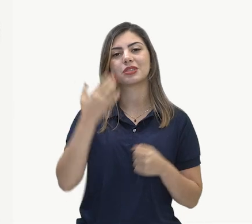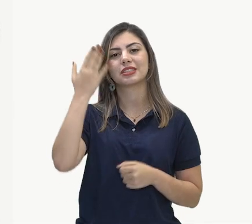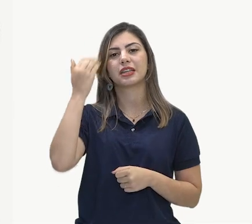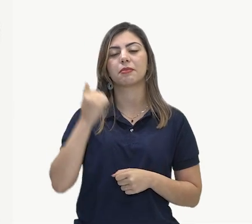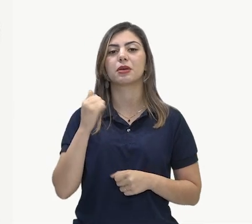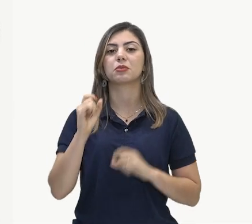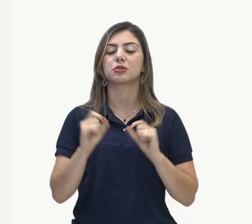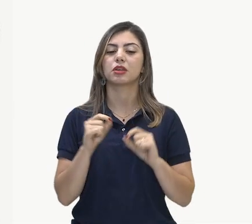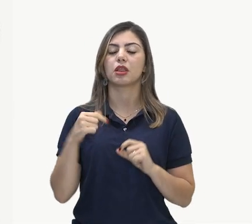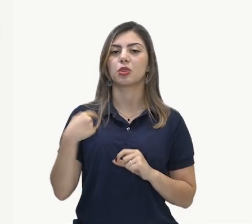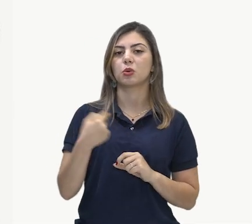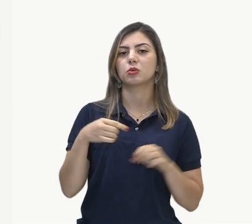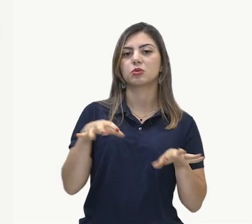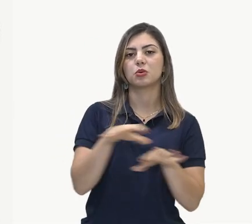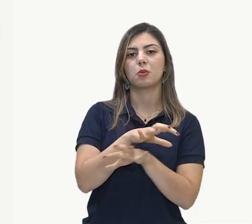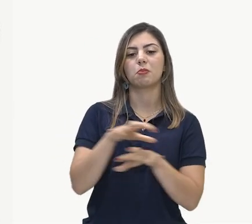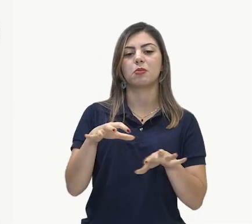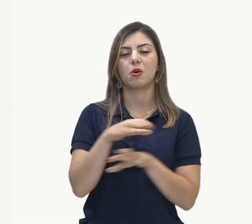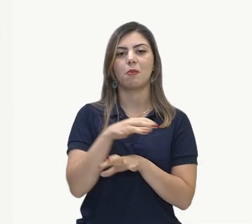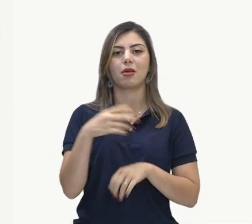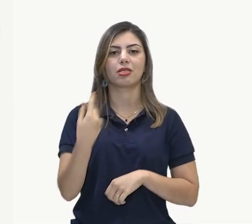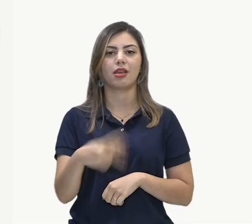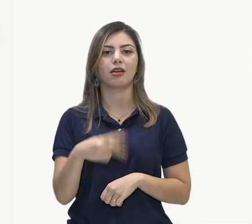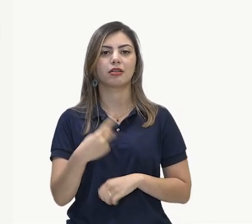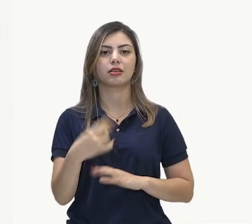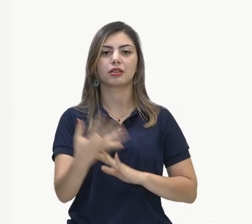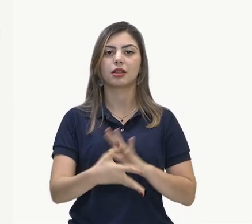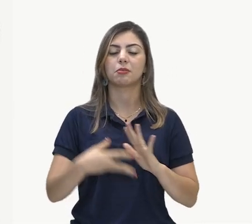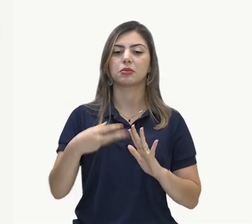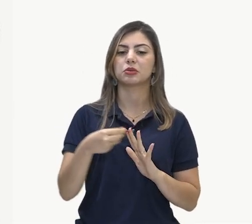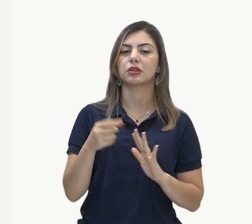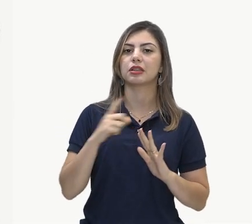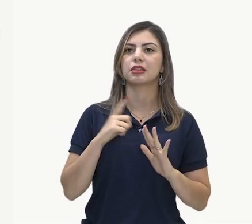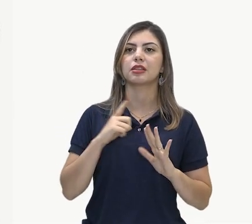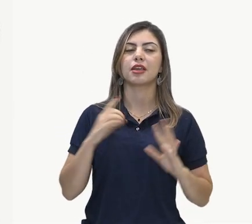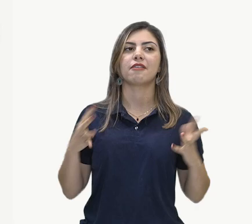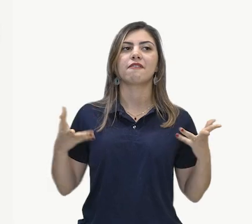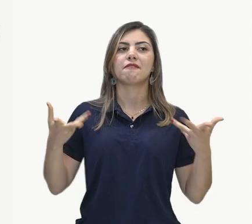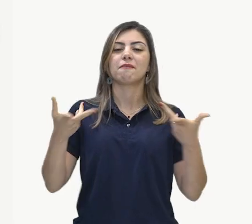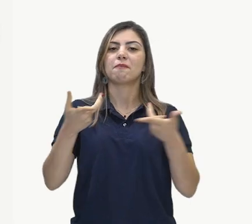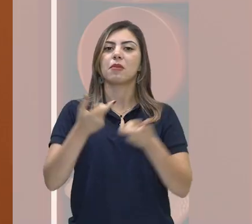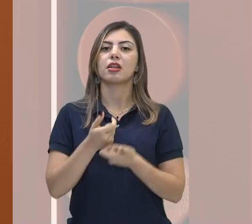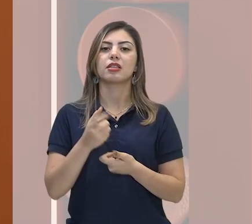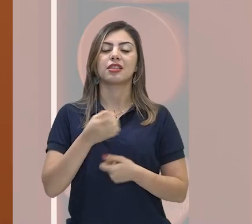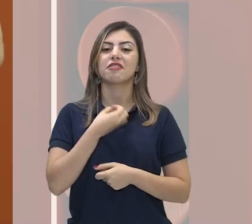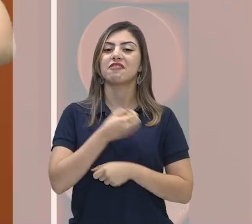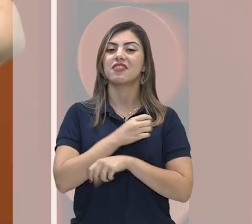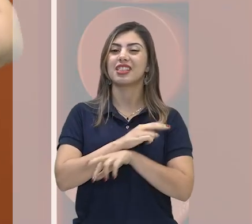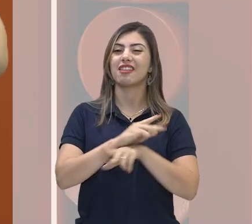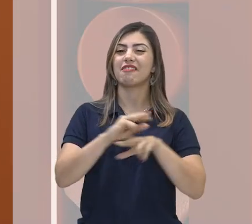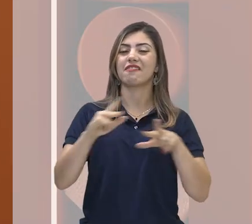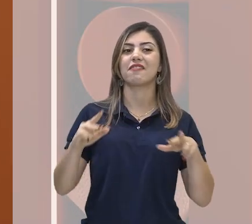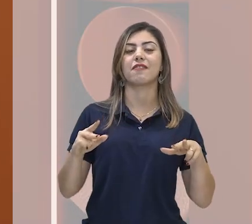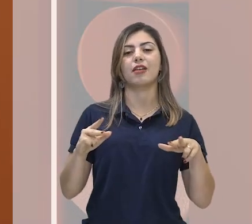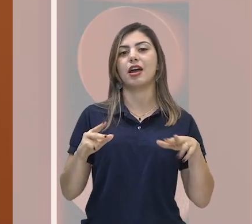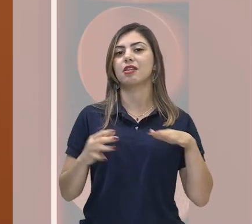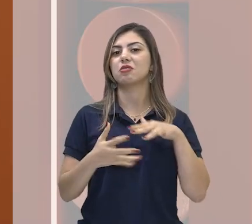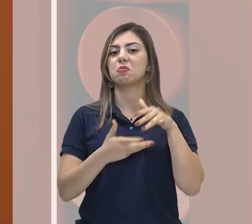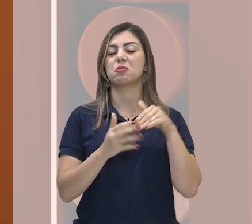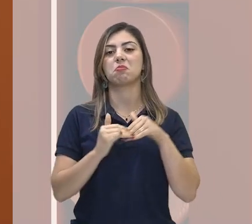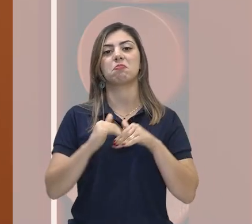o nosso bioma Amazônia, ele é um dos biomas mais ricos em biodiversidade do mundo. E quando a gente fala